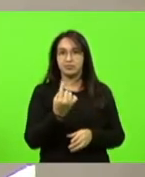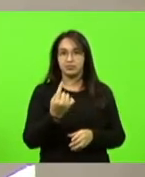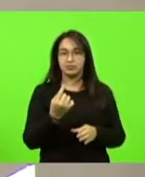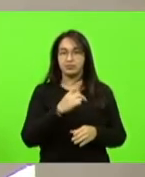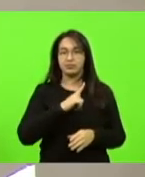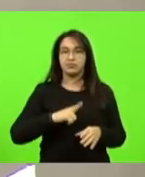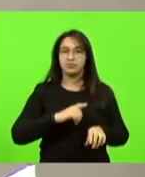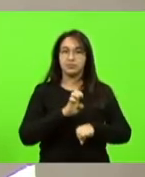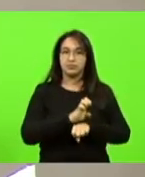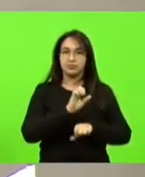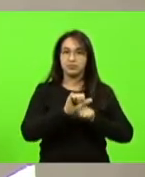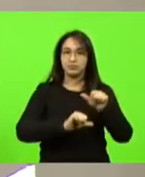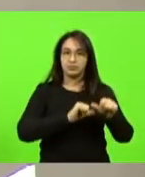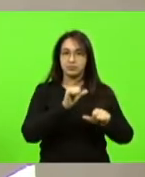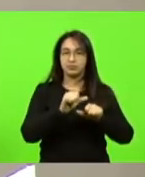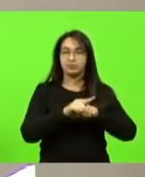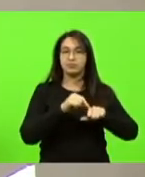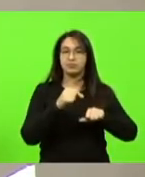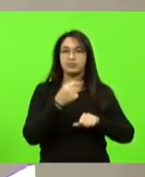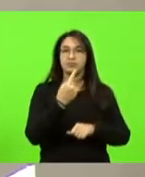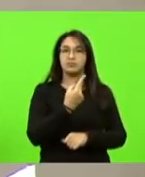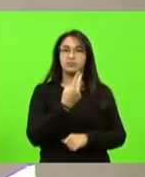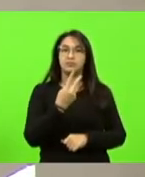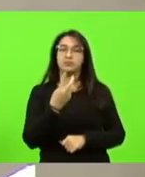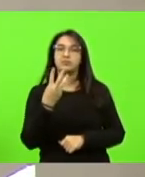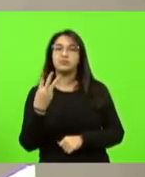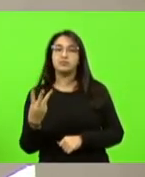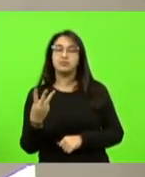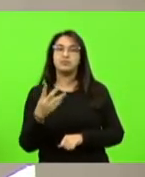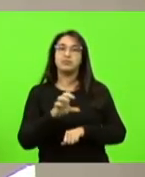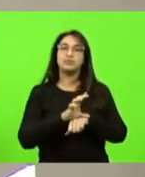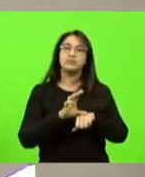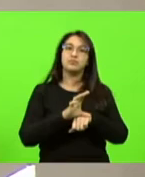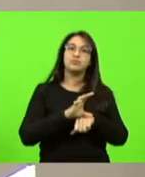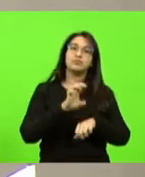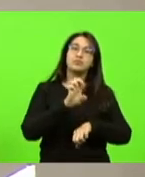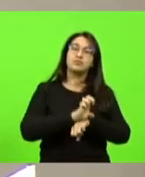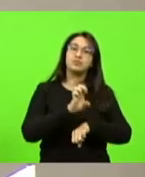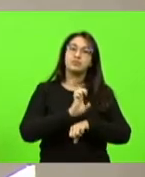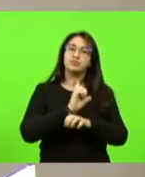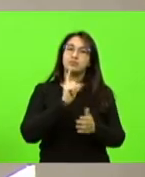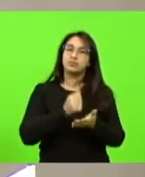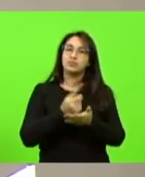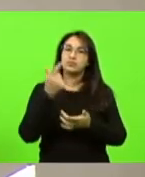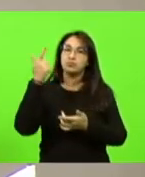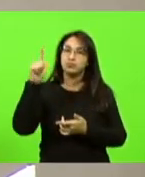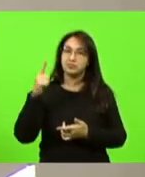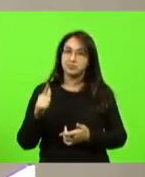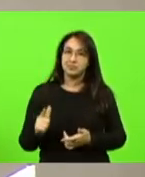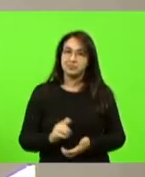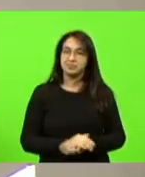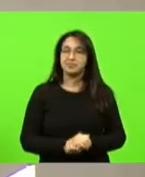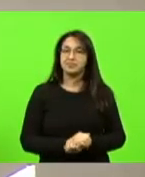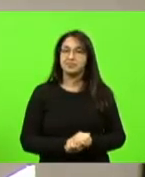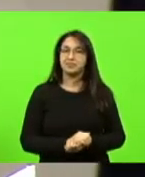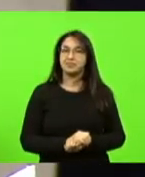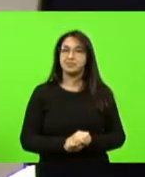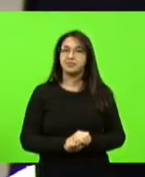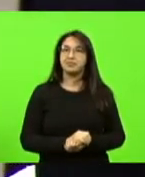Estado. Altera os artigos 123 e 136 da Constituição do Estado e estabelece outras providências. Com